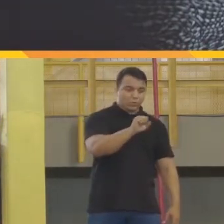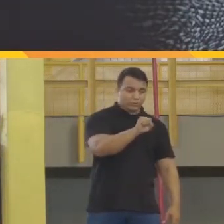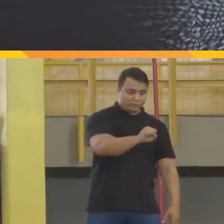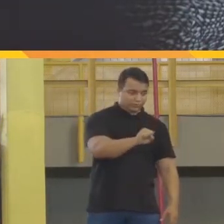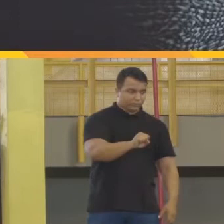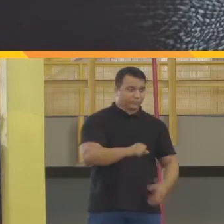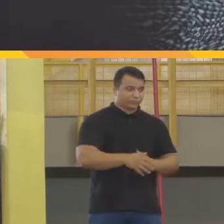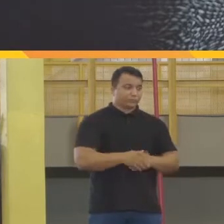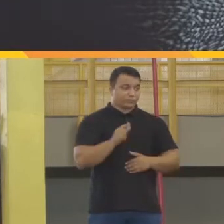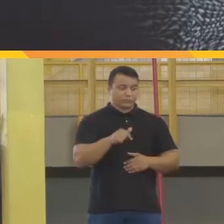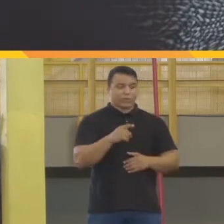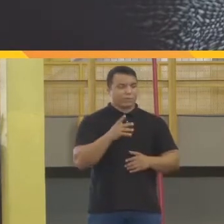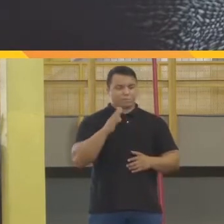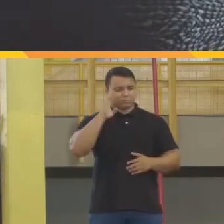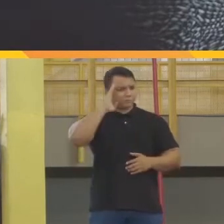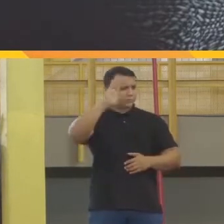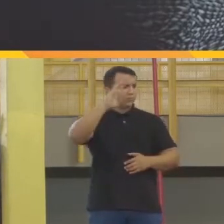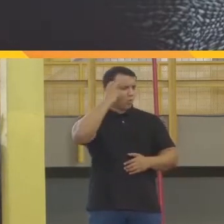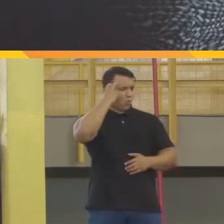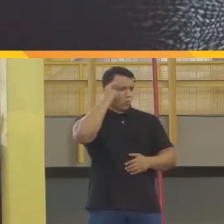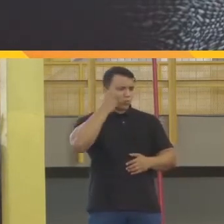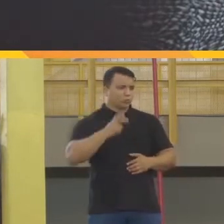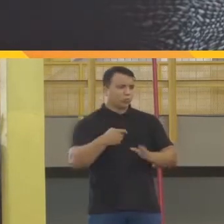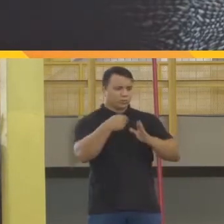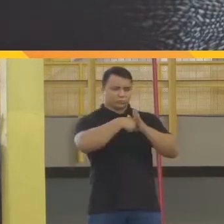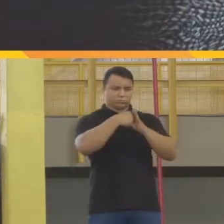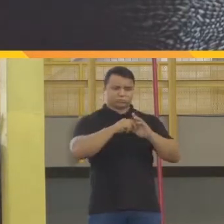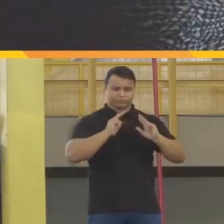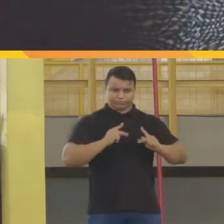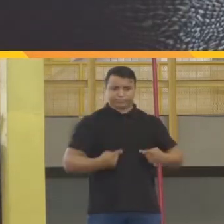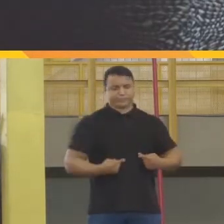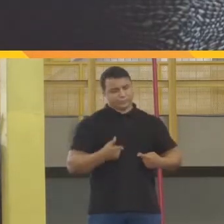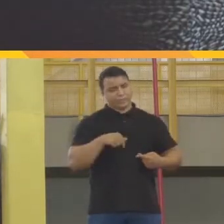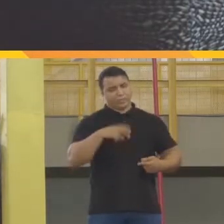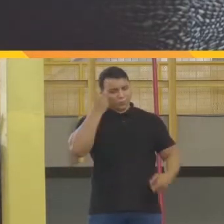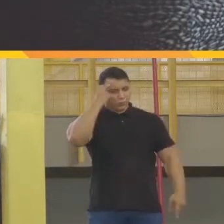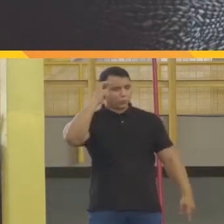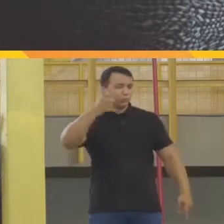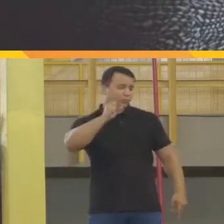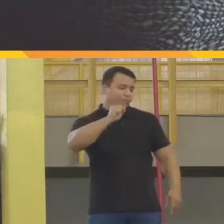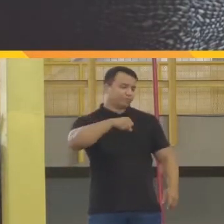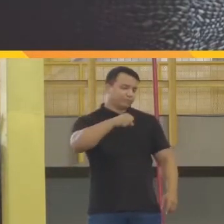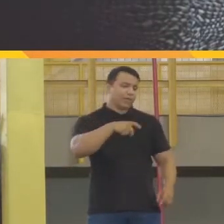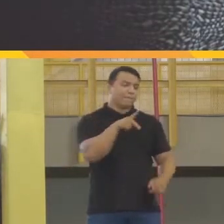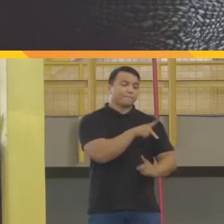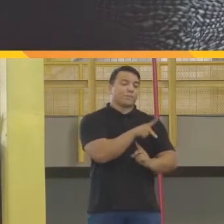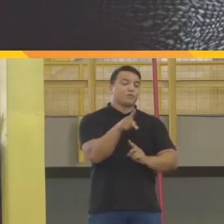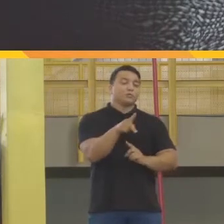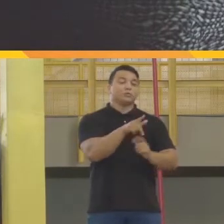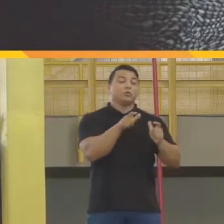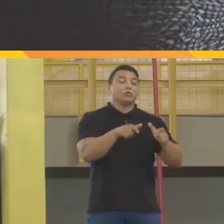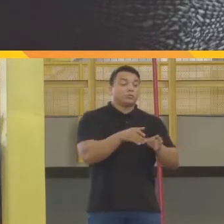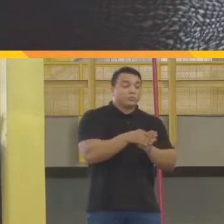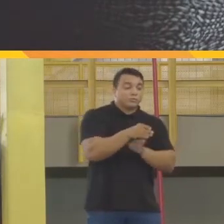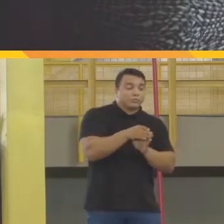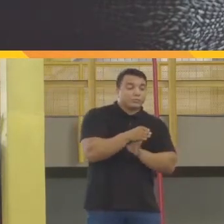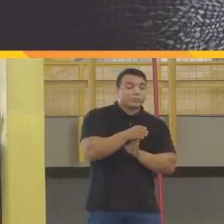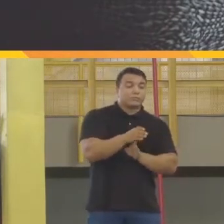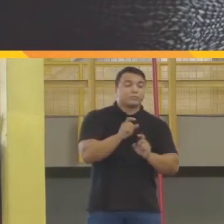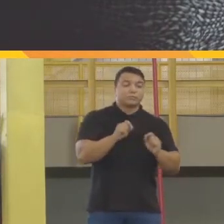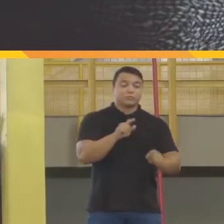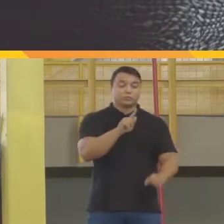dos maiores antropólogos culturalistas que o mundo conheceu e que foi professor e orientador